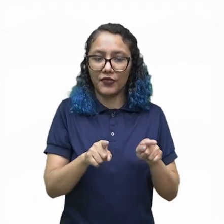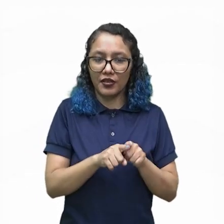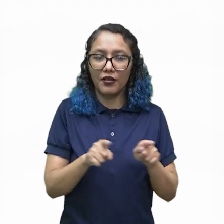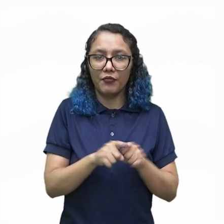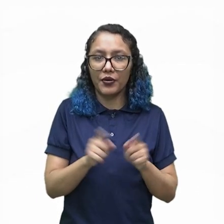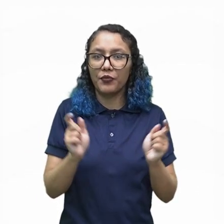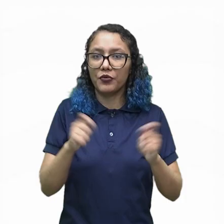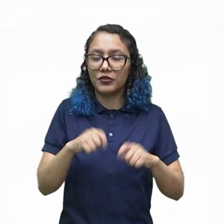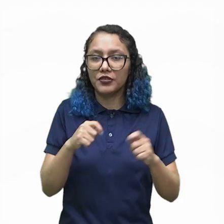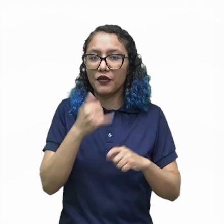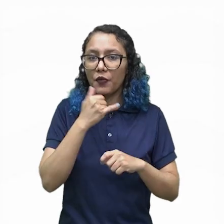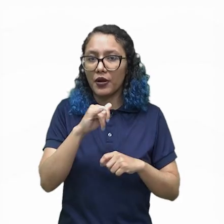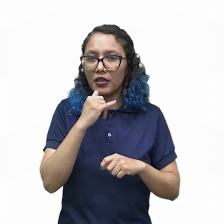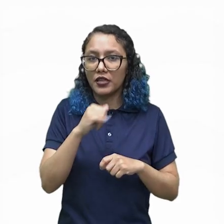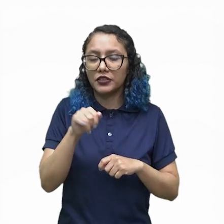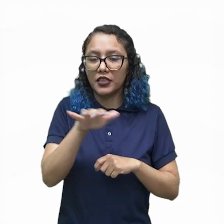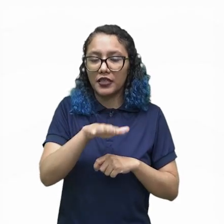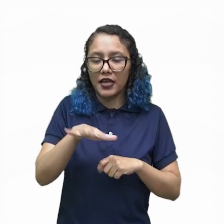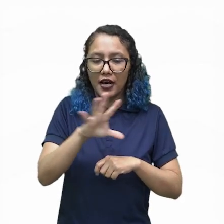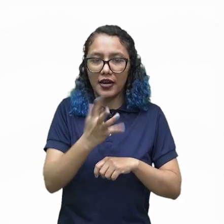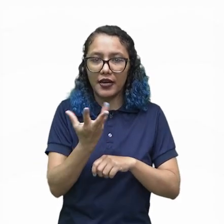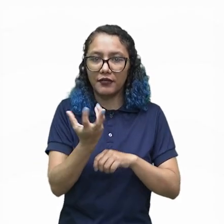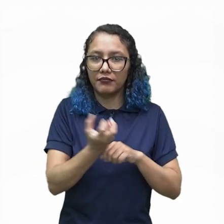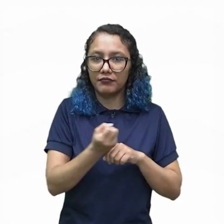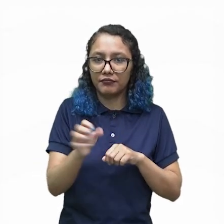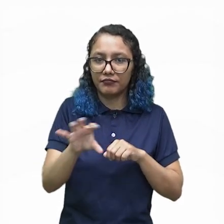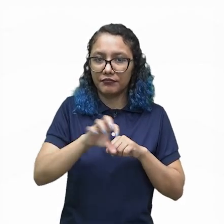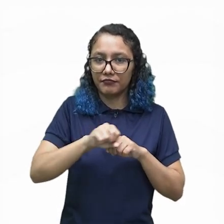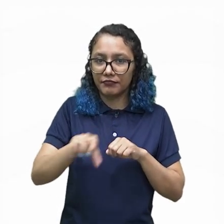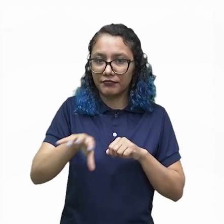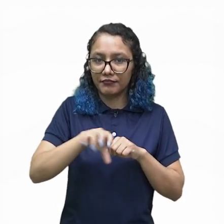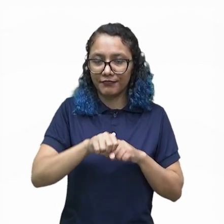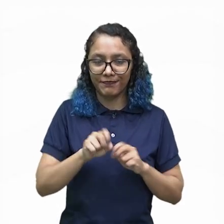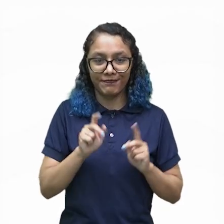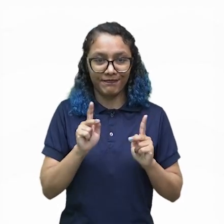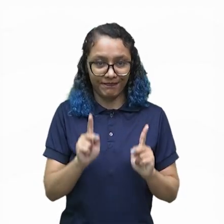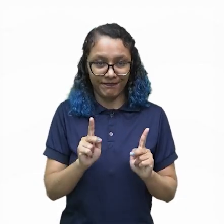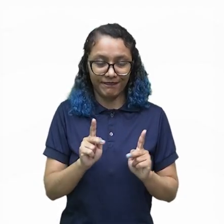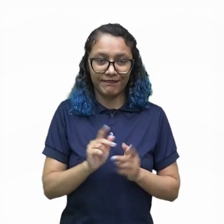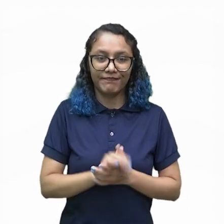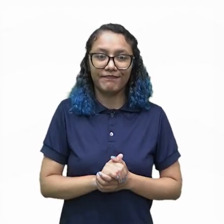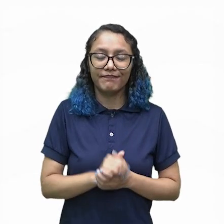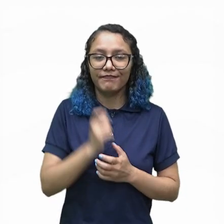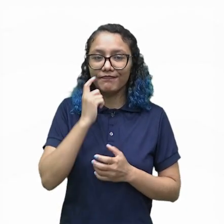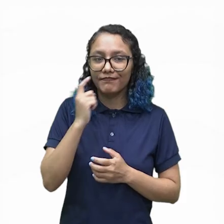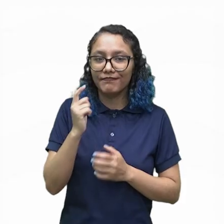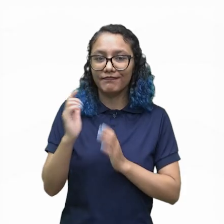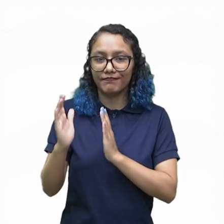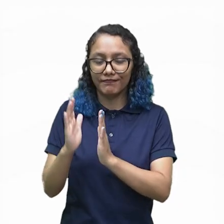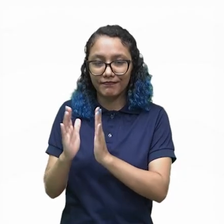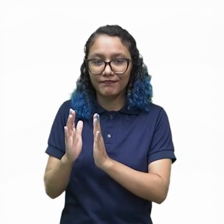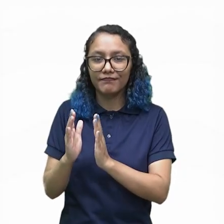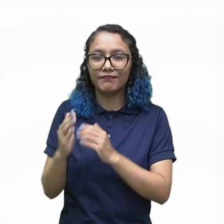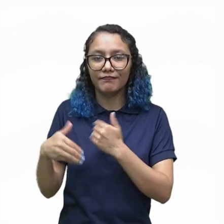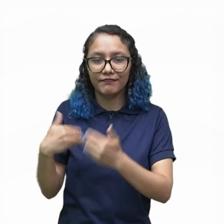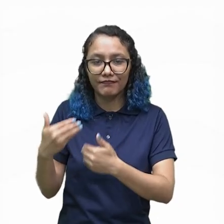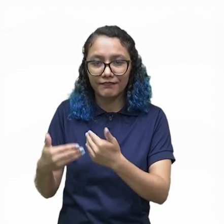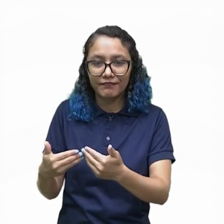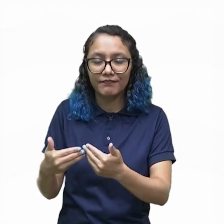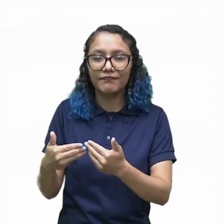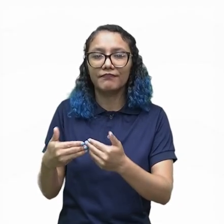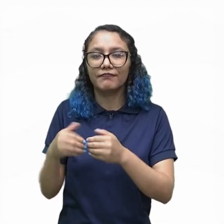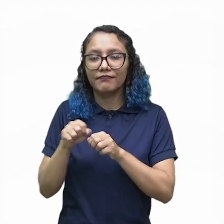de absorção de energia do ambiente. Ok, gente? Então, né, por aqui a gente finaliza essa parte de